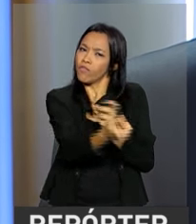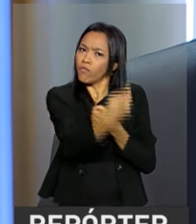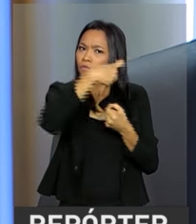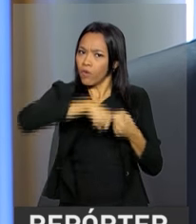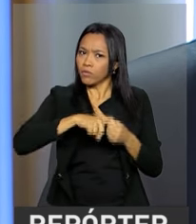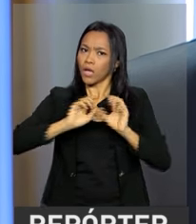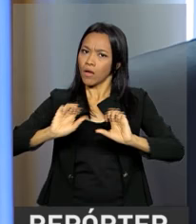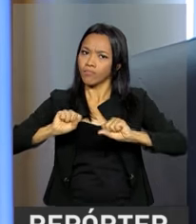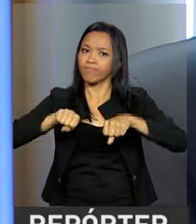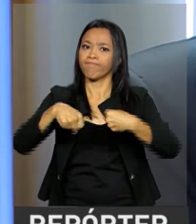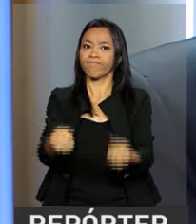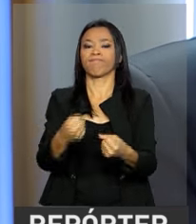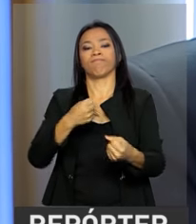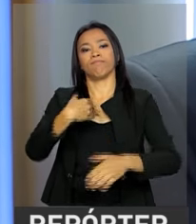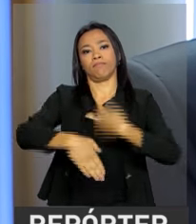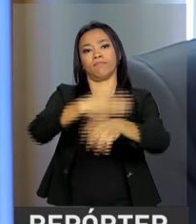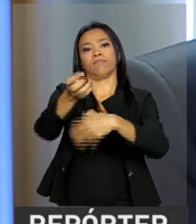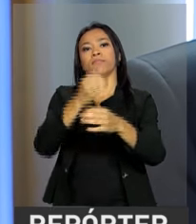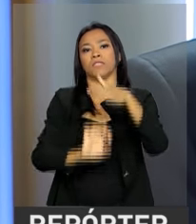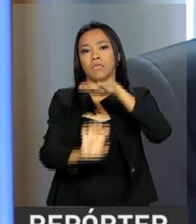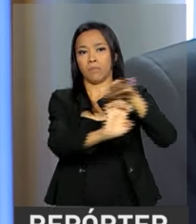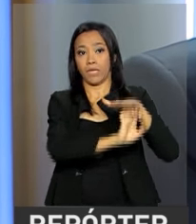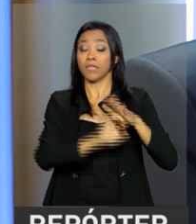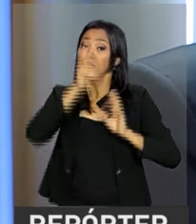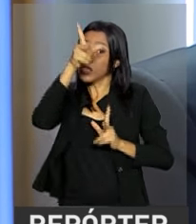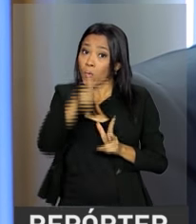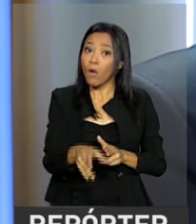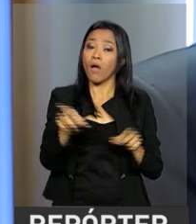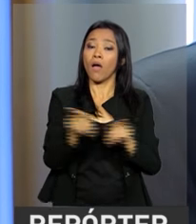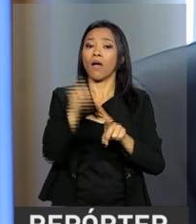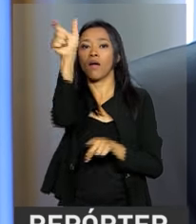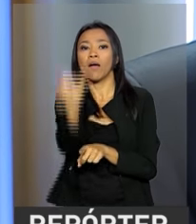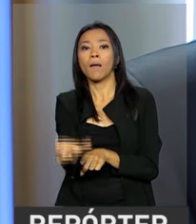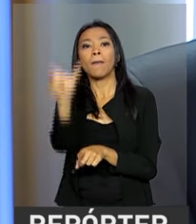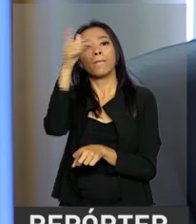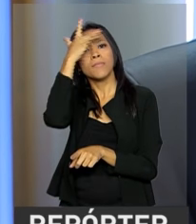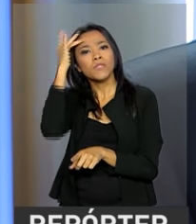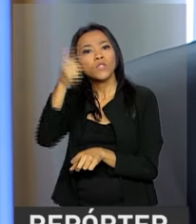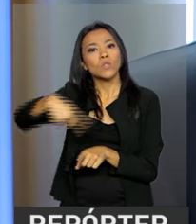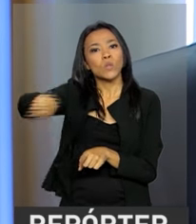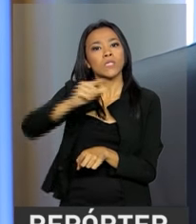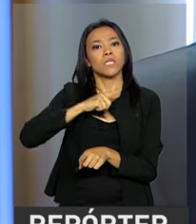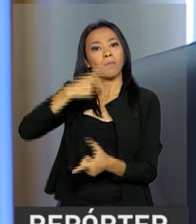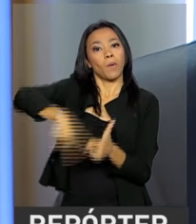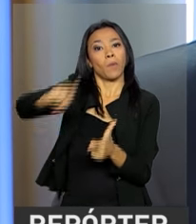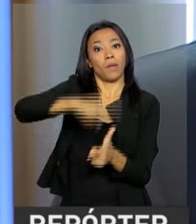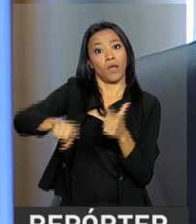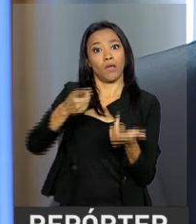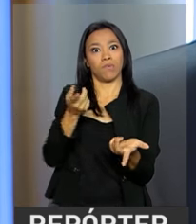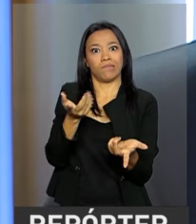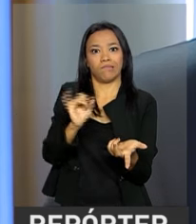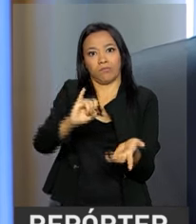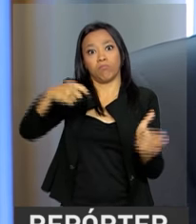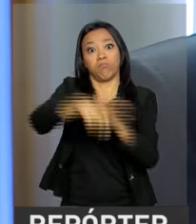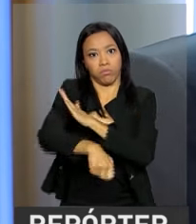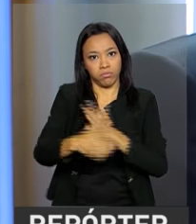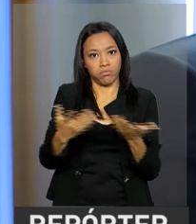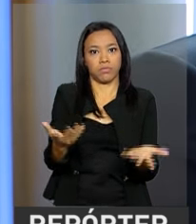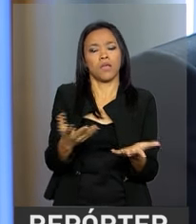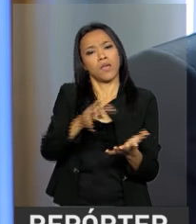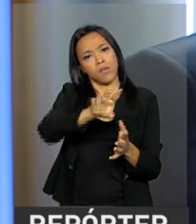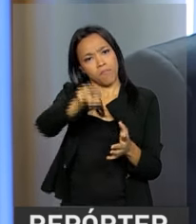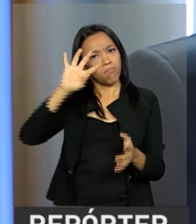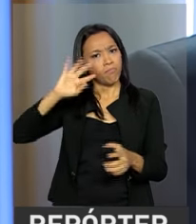a investir e crescer a mesma coisa para pessoas físicas que tenham problemas tributários resolver as suas questões com a